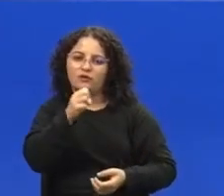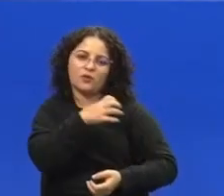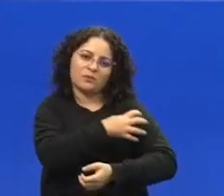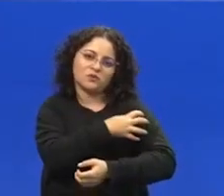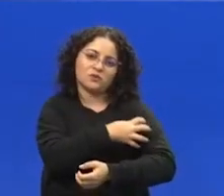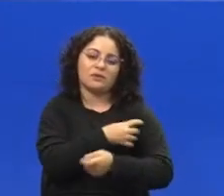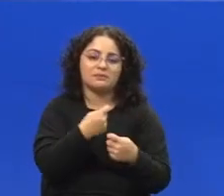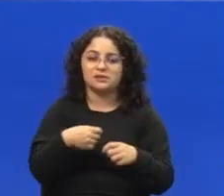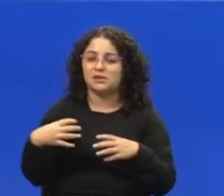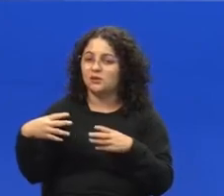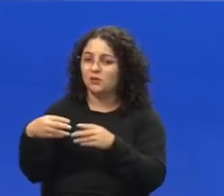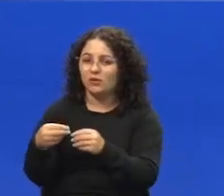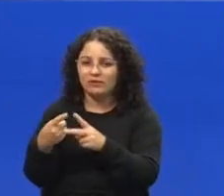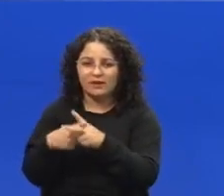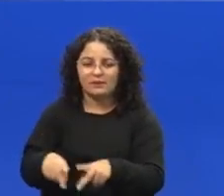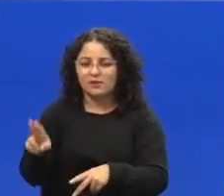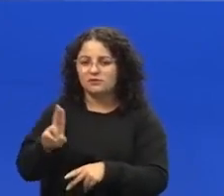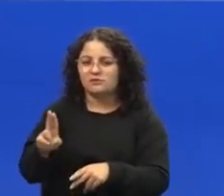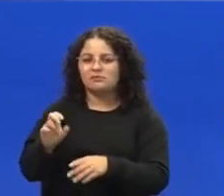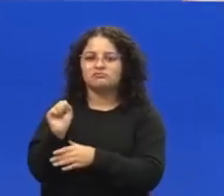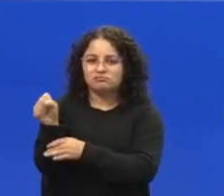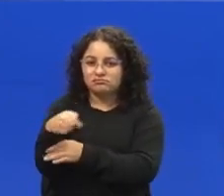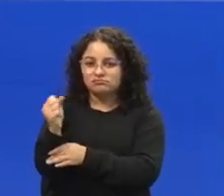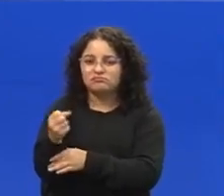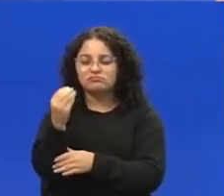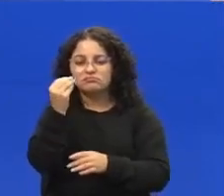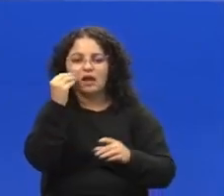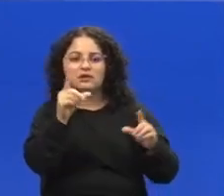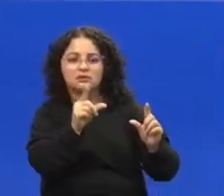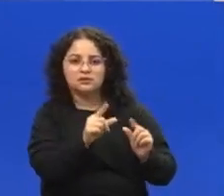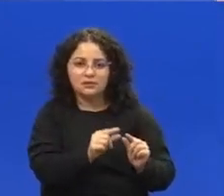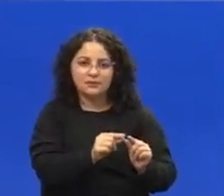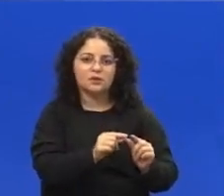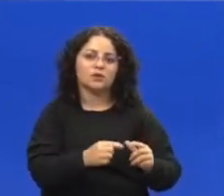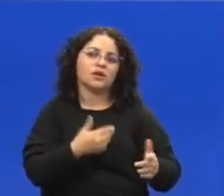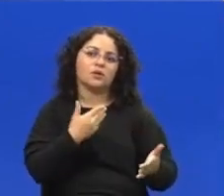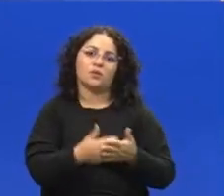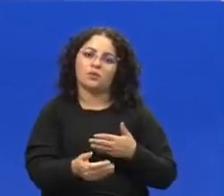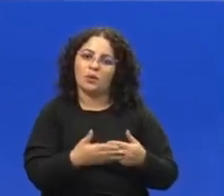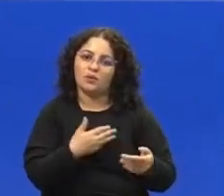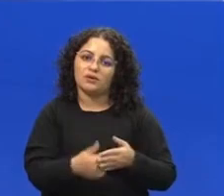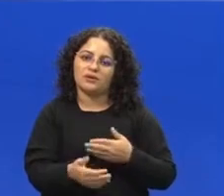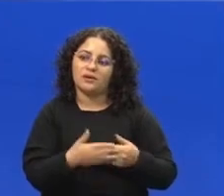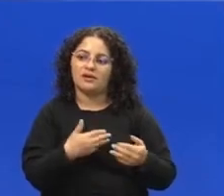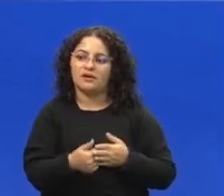temos disponíveis na fisioterapia para minimizar toda e qualquer